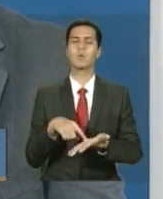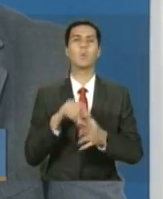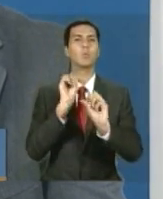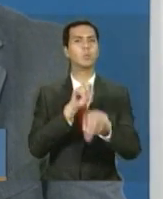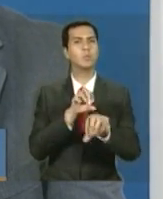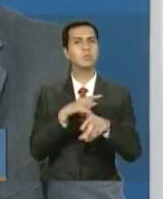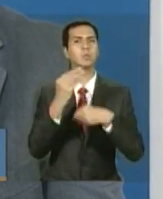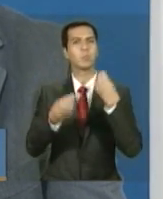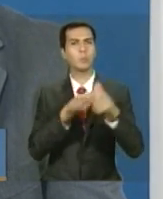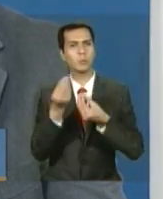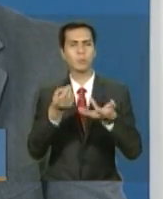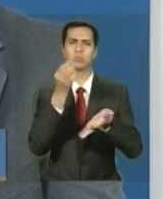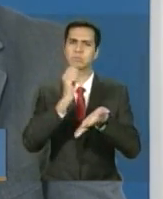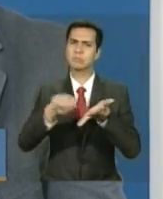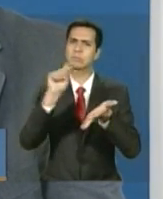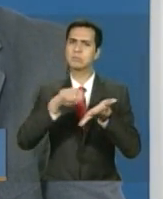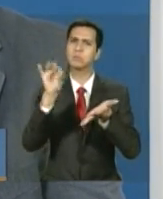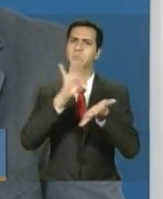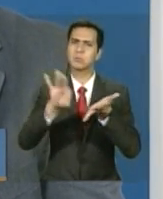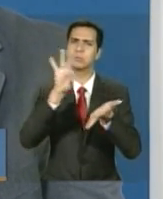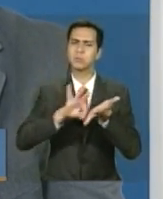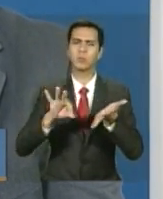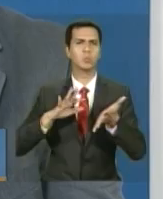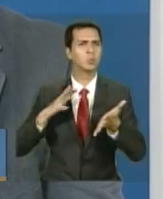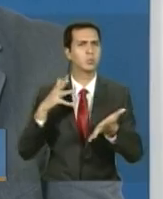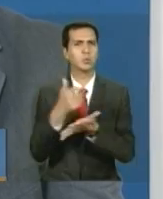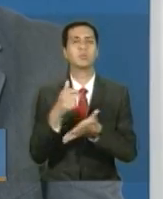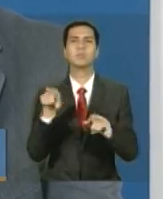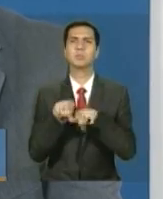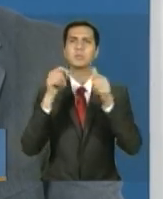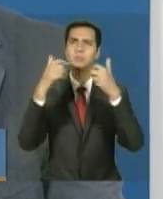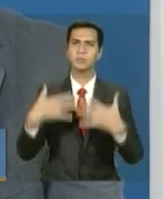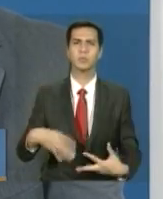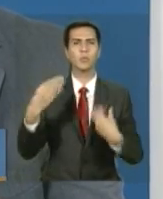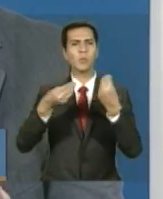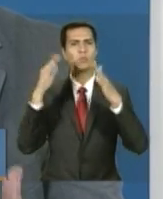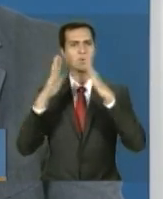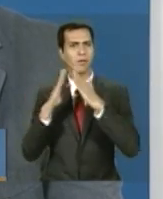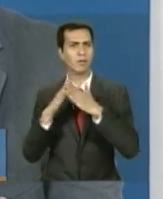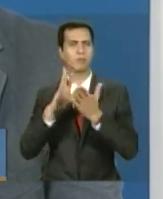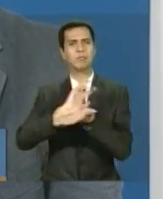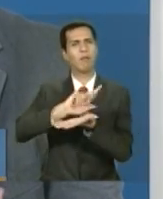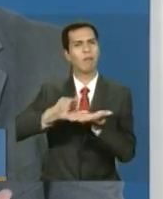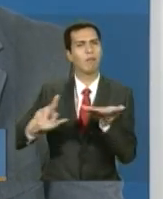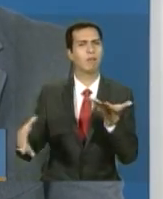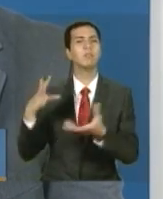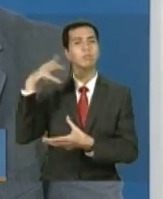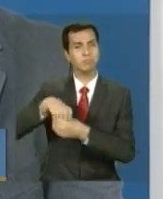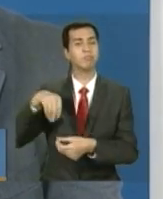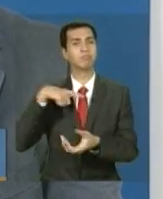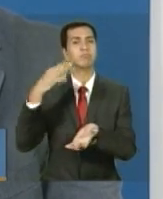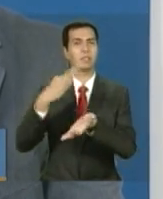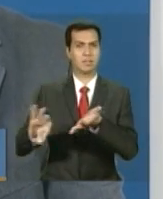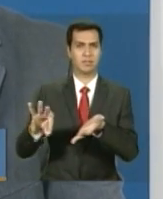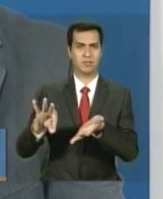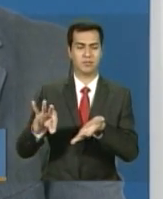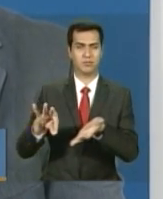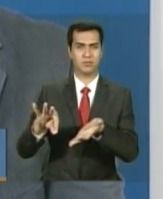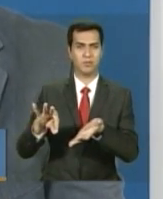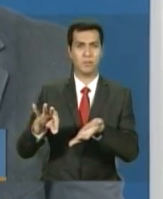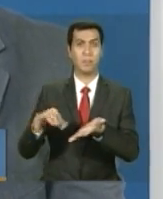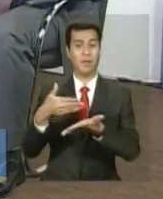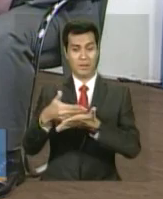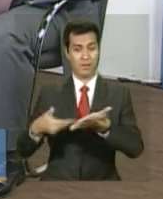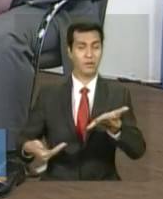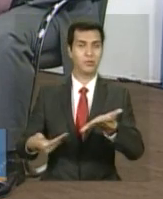eh da das condições em que vivem do seus domicílios então sem um instrumento desta dimensão eh